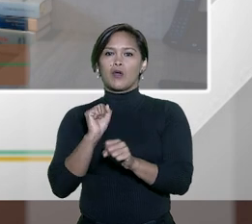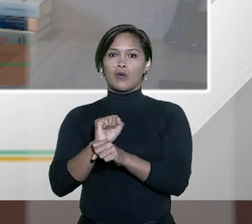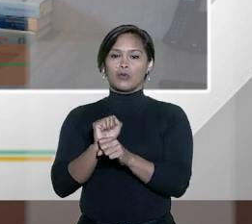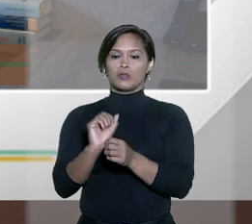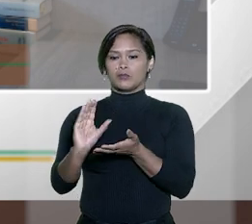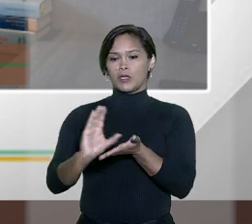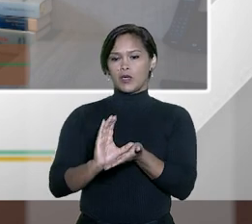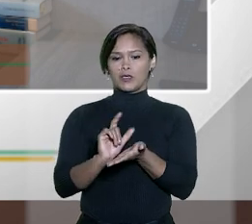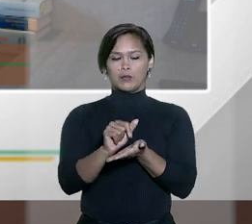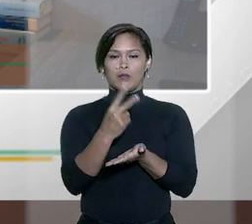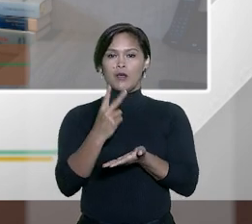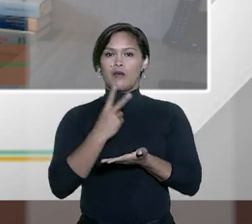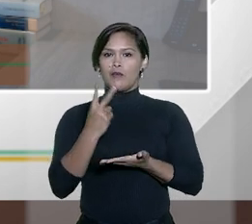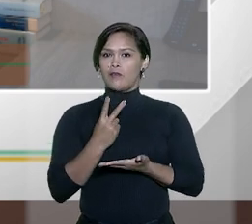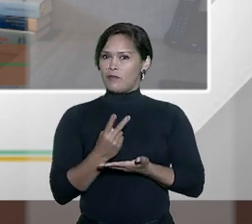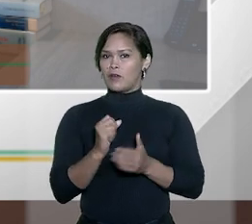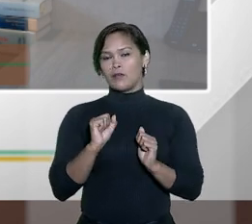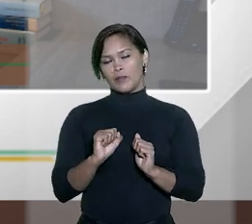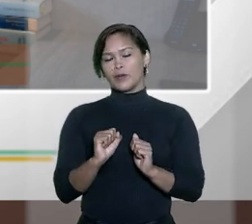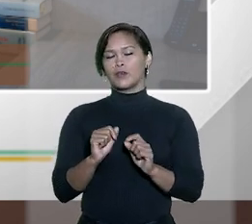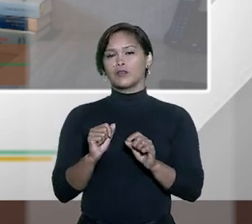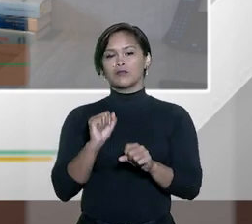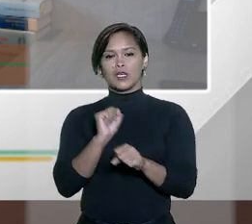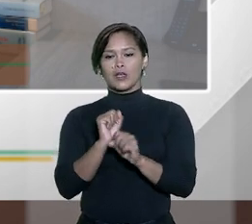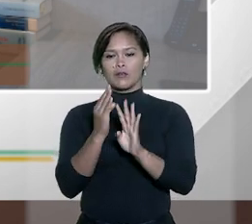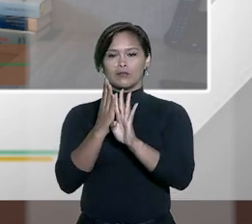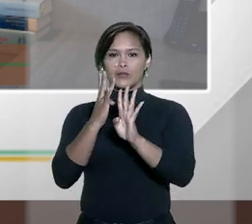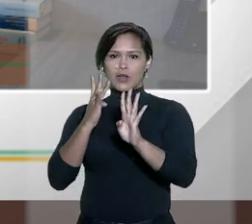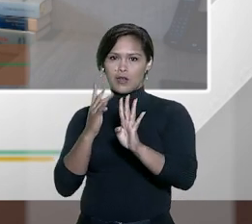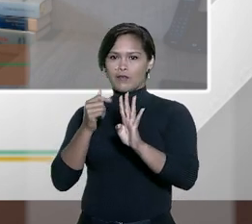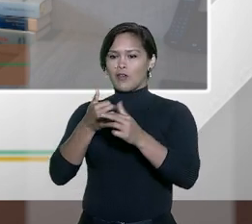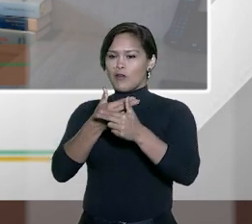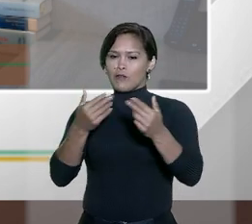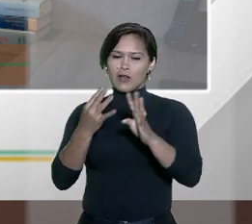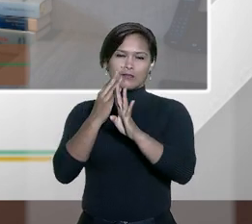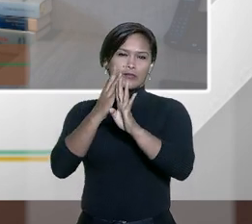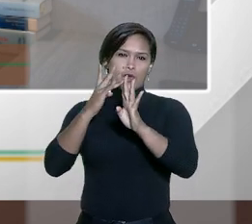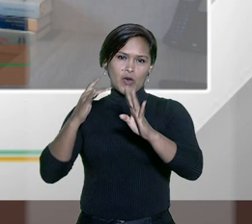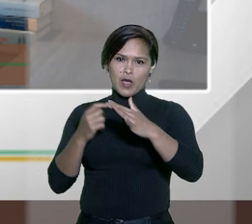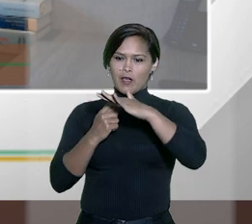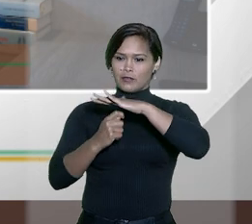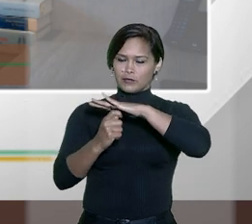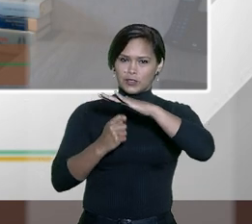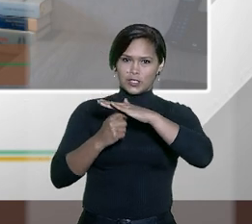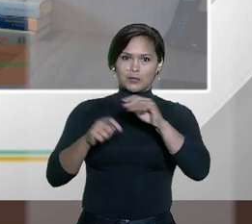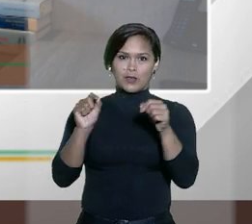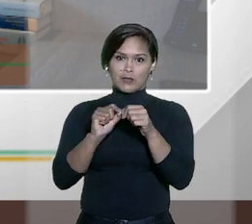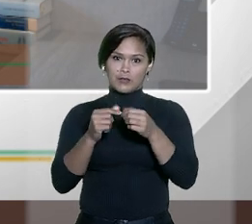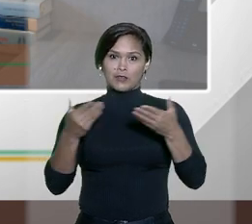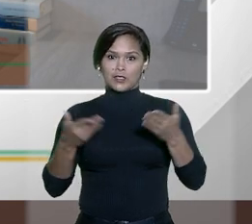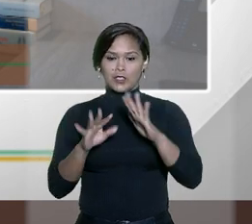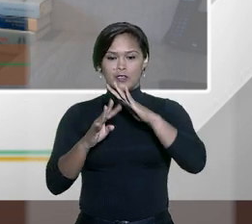esperar o recebimento daquele valor, né? Aguardar na fila, como muitos fundos de investimento fazem hoje.